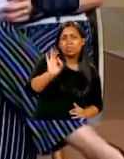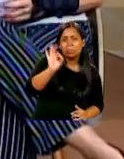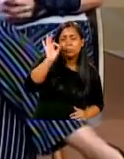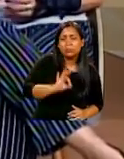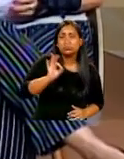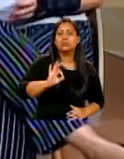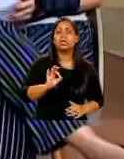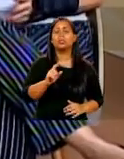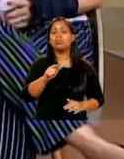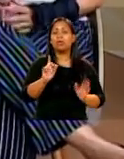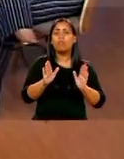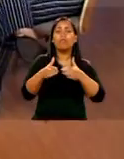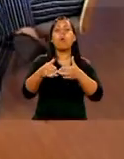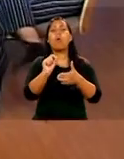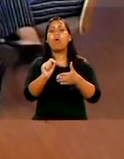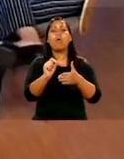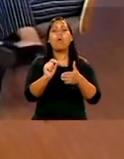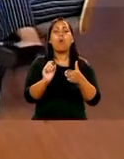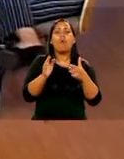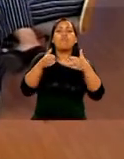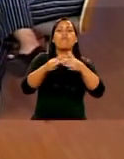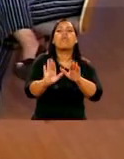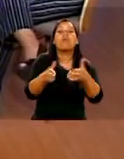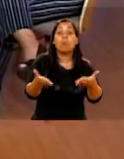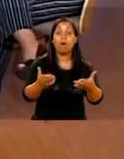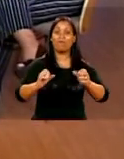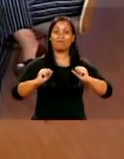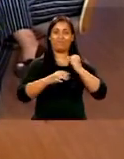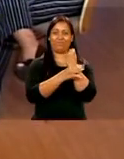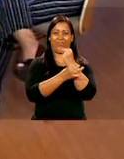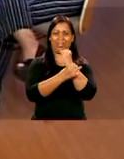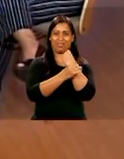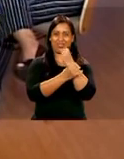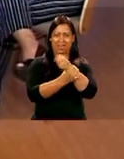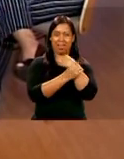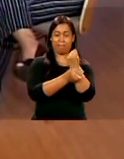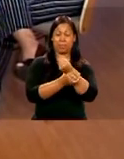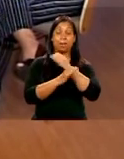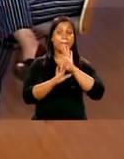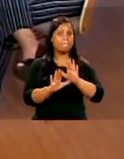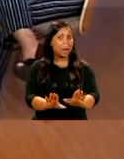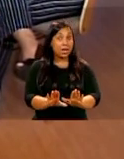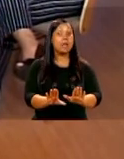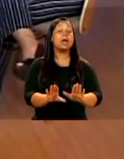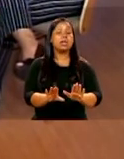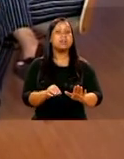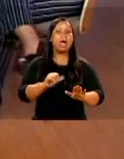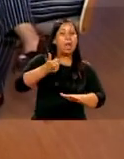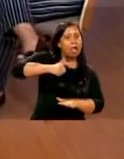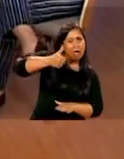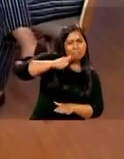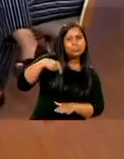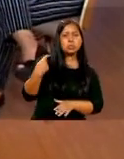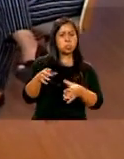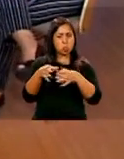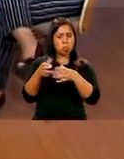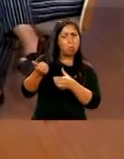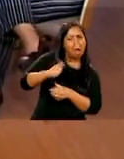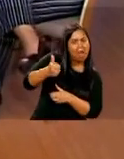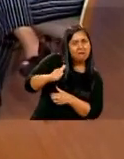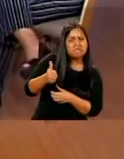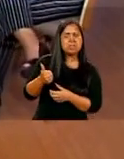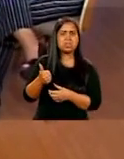90% chega para a fisioterapia, mas independente do encaminhamento, ele passa por uma avaliação da nossa